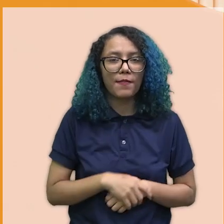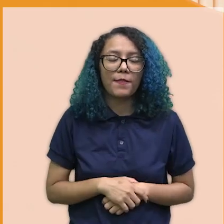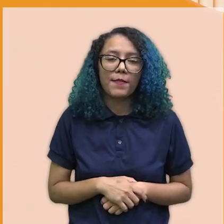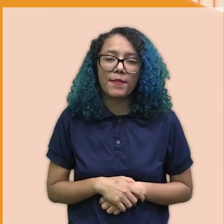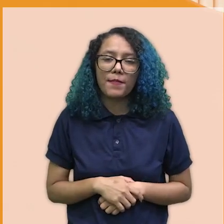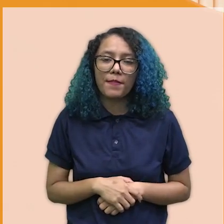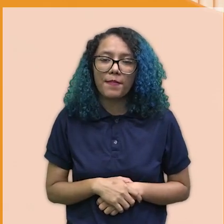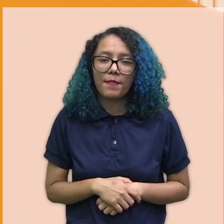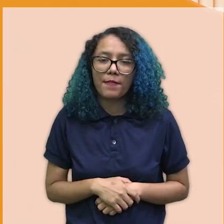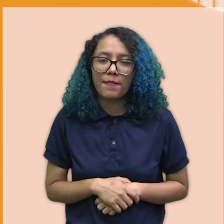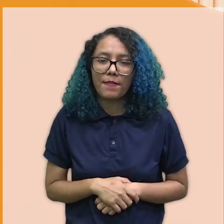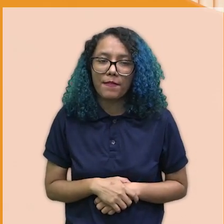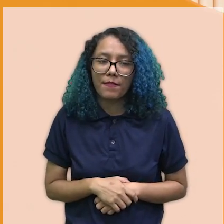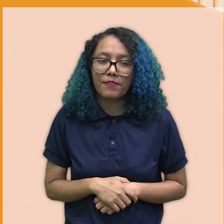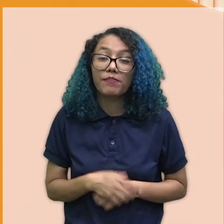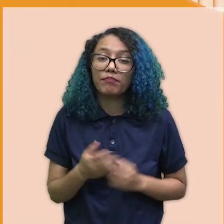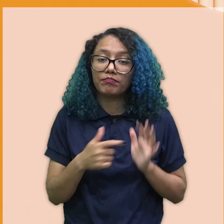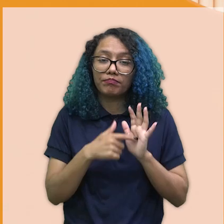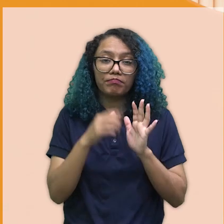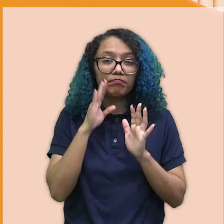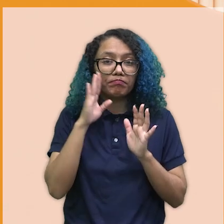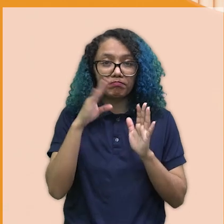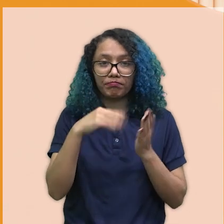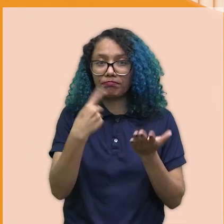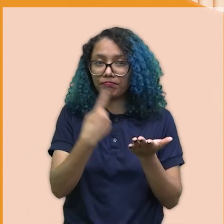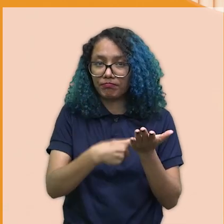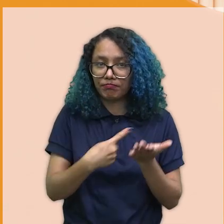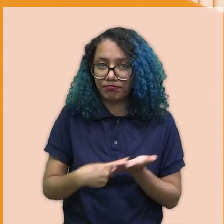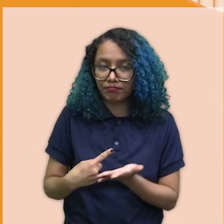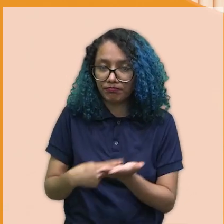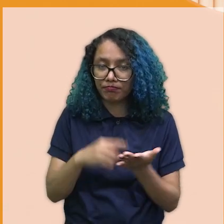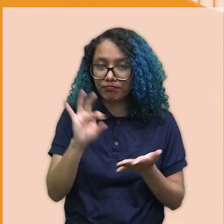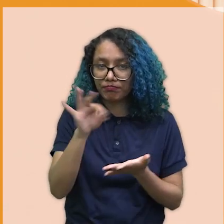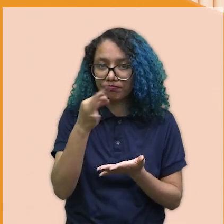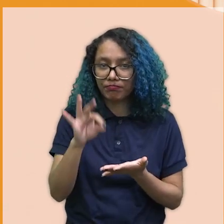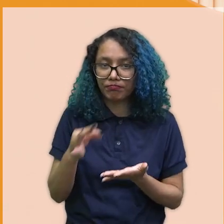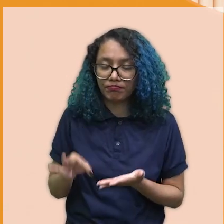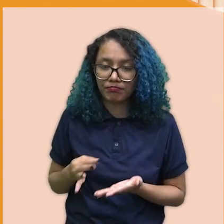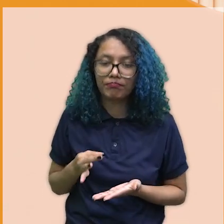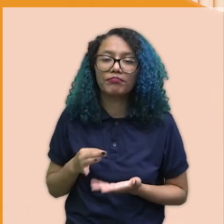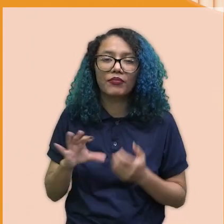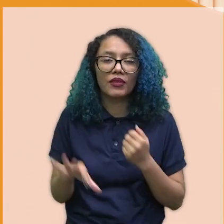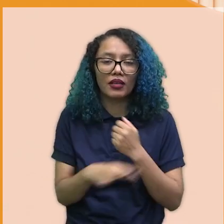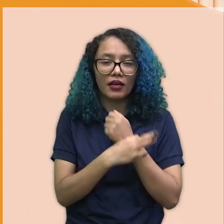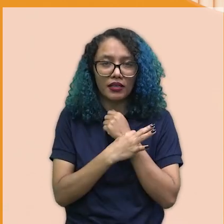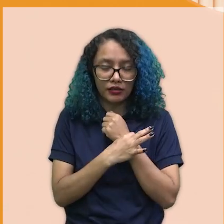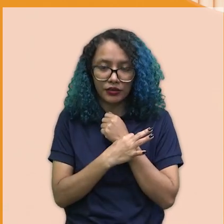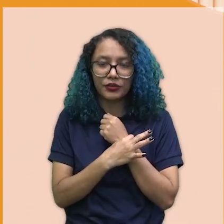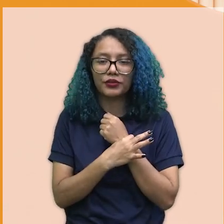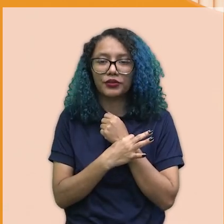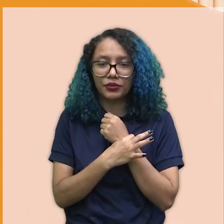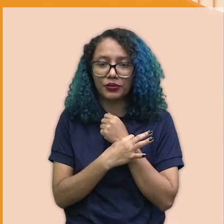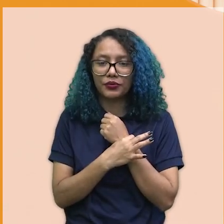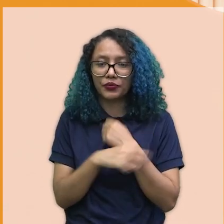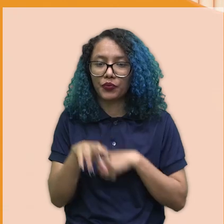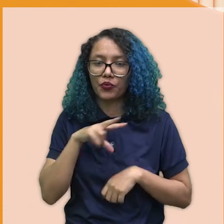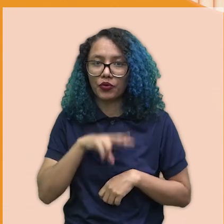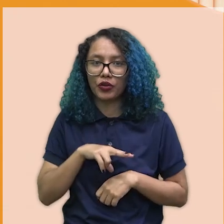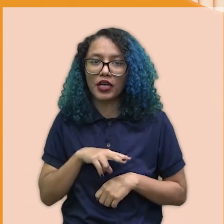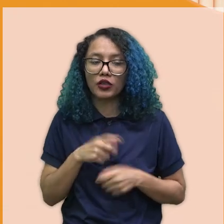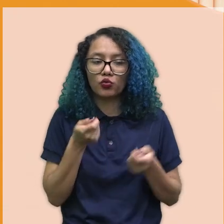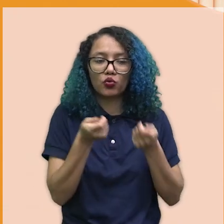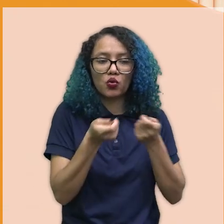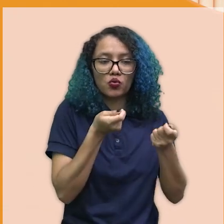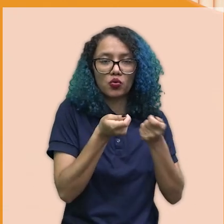A gente viu aí quais foram os principais tratados assinados ali que garantiram o domínio português sobre as